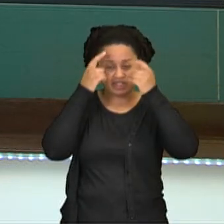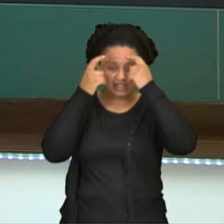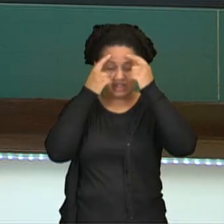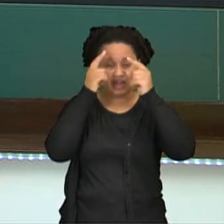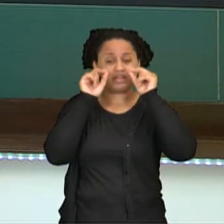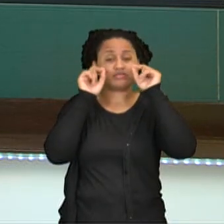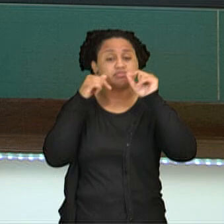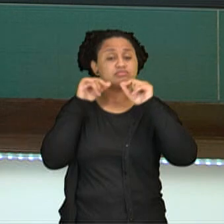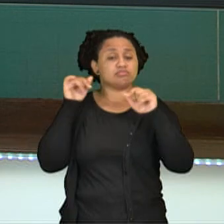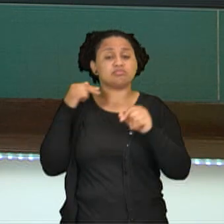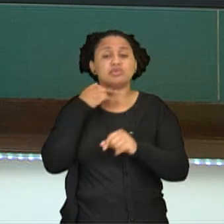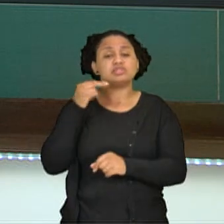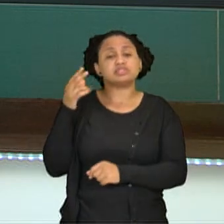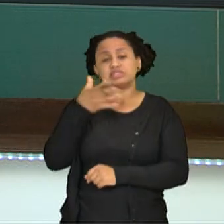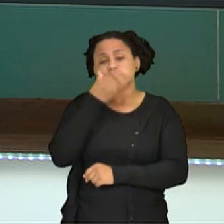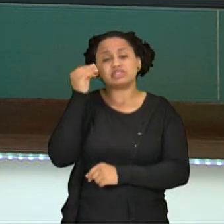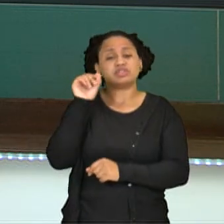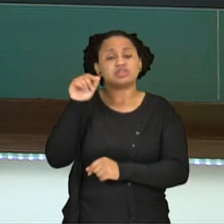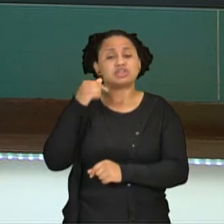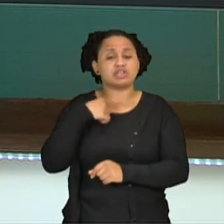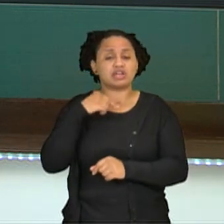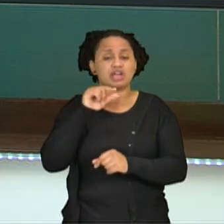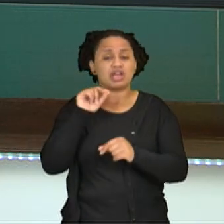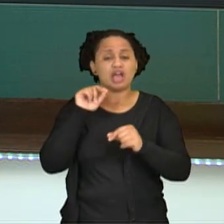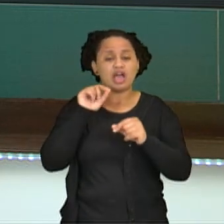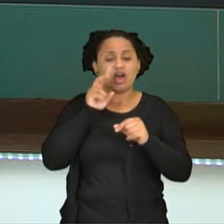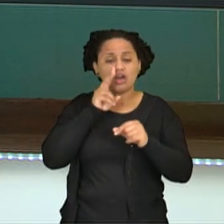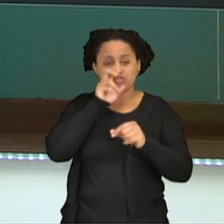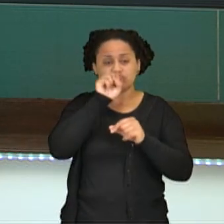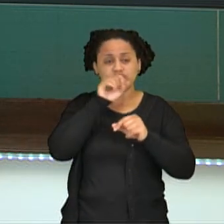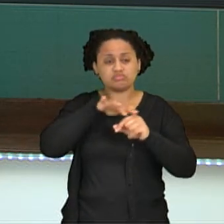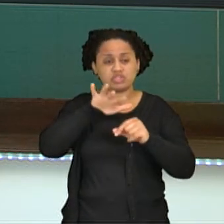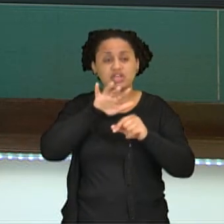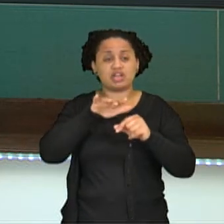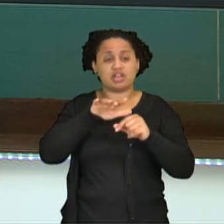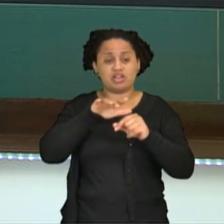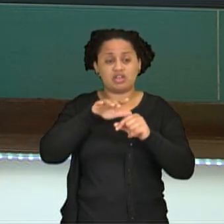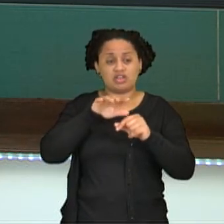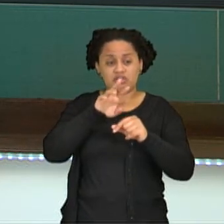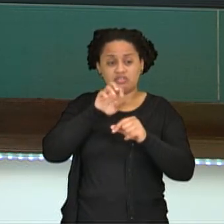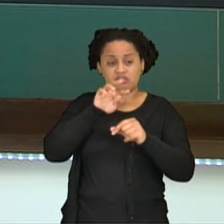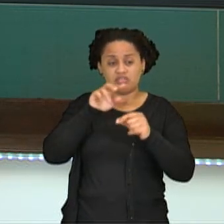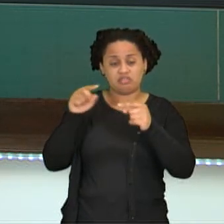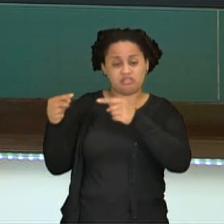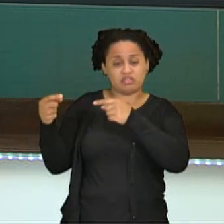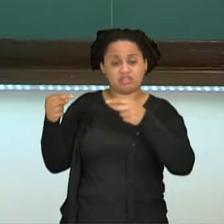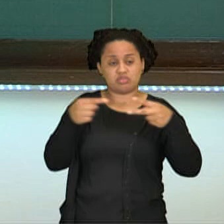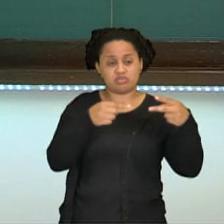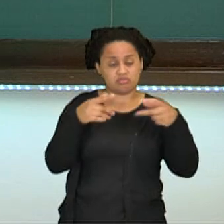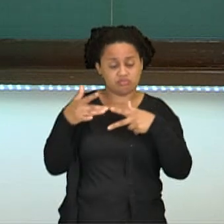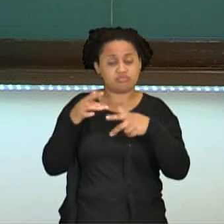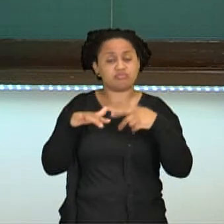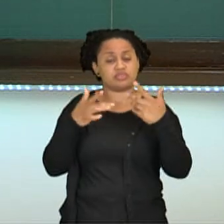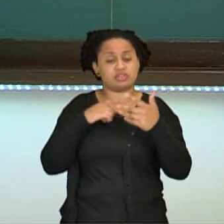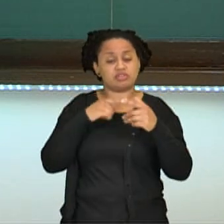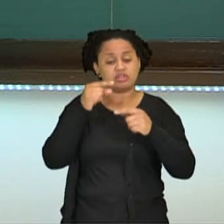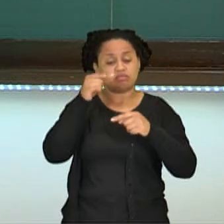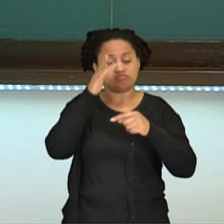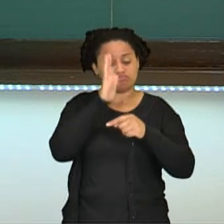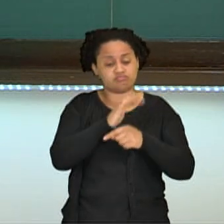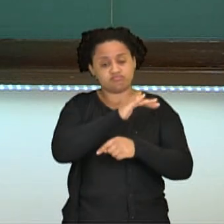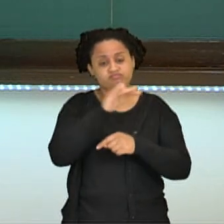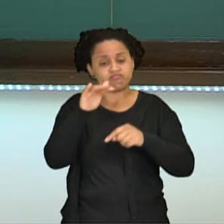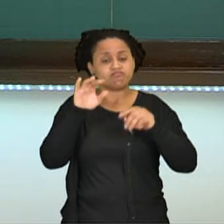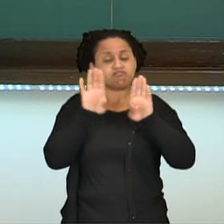uma grandeza vetorial. E como tal, ela possui direção e possui sentido, além do seu